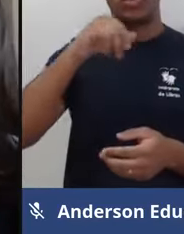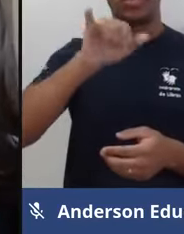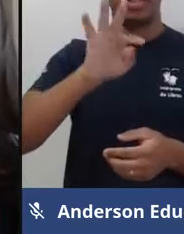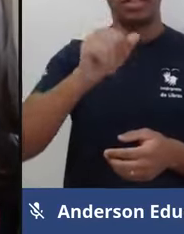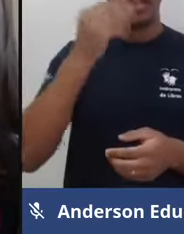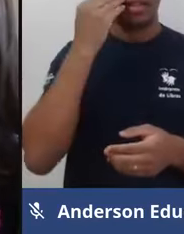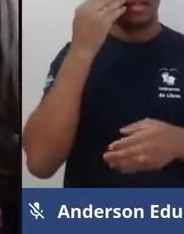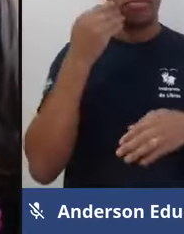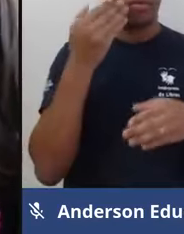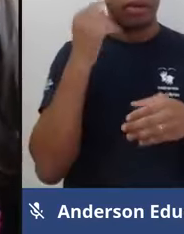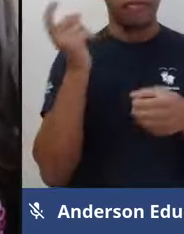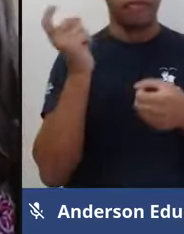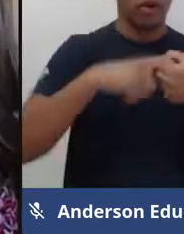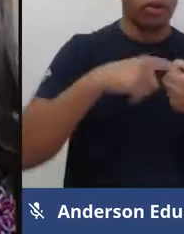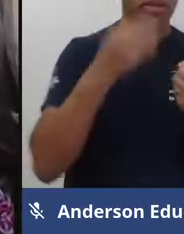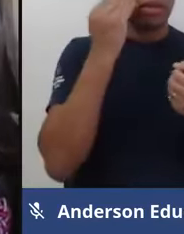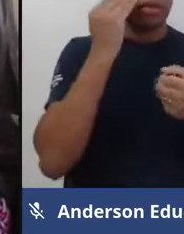daqui a pouco.